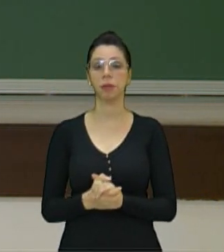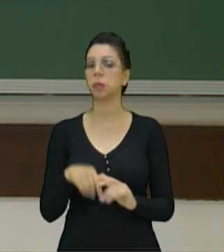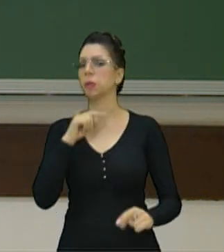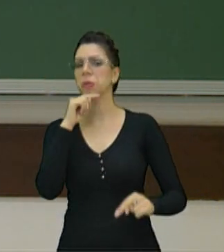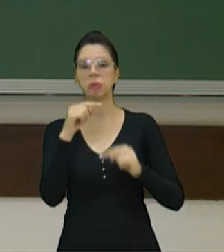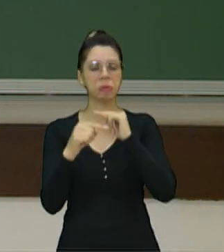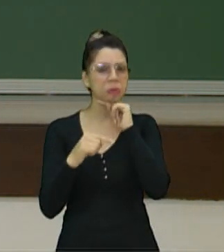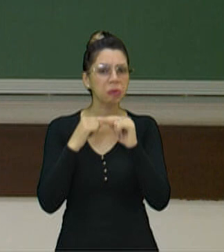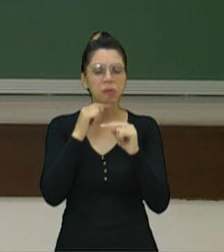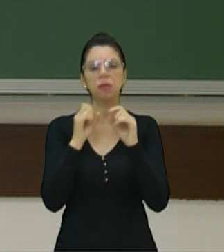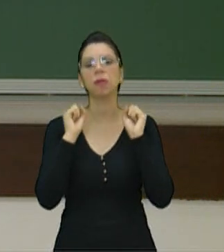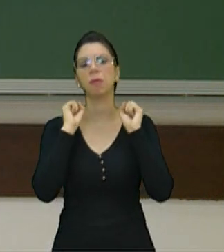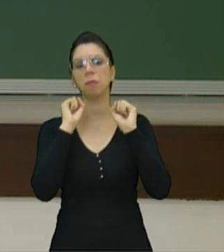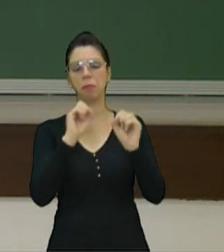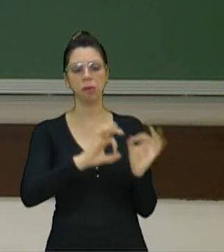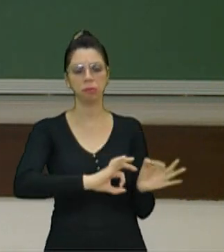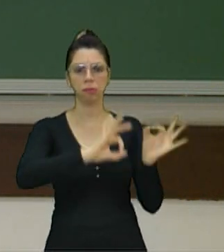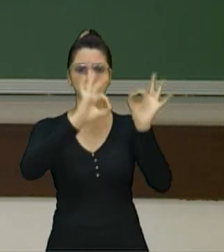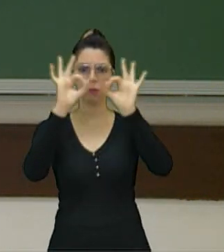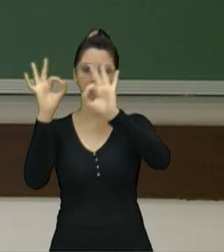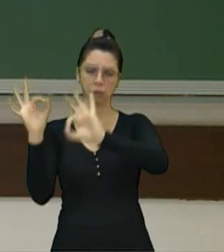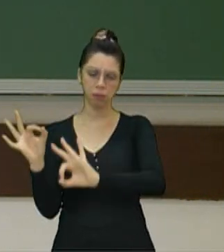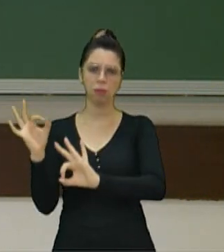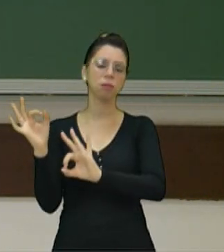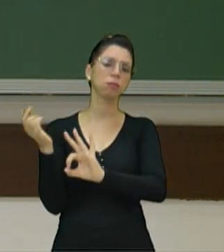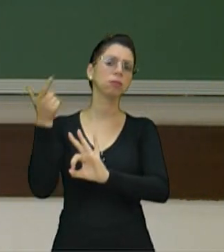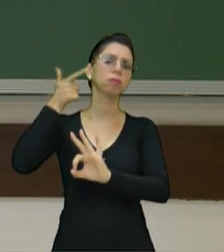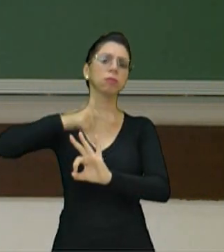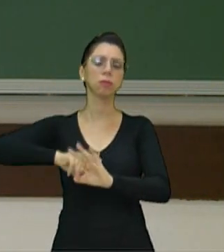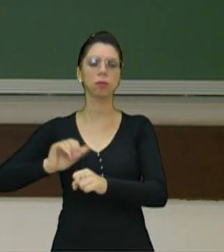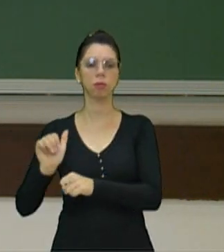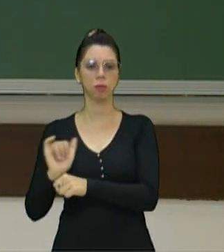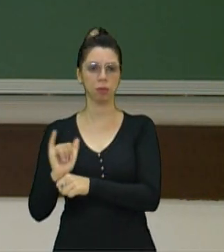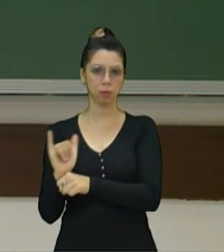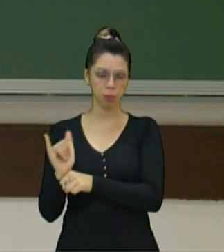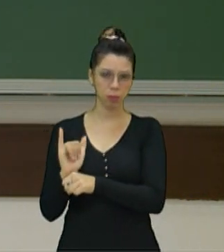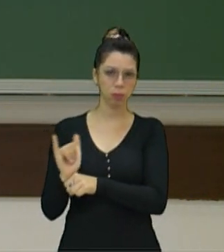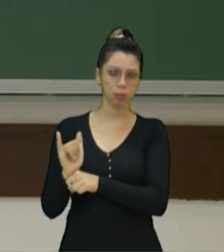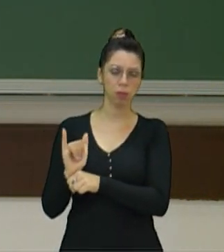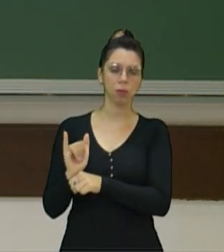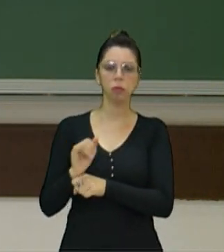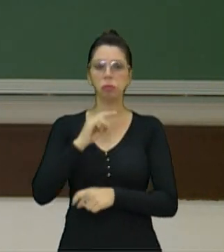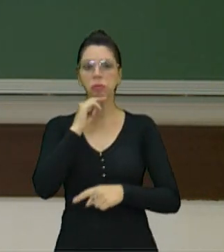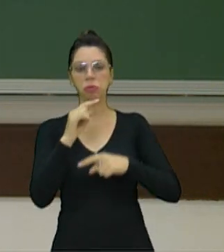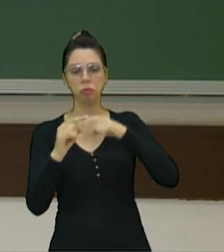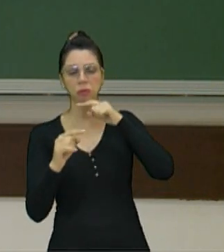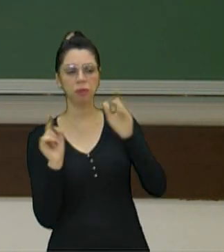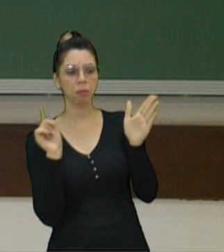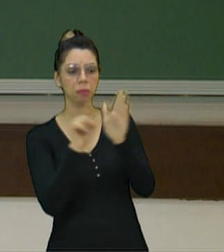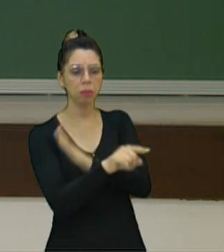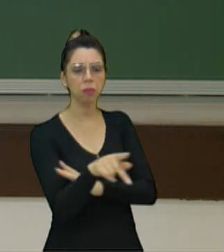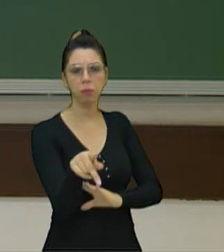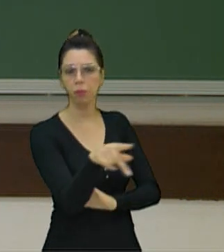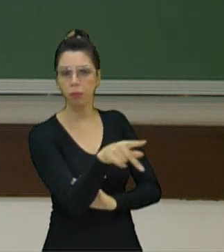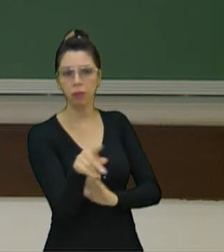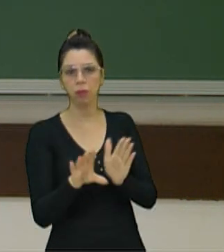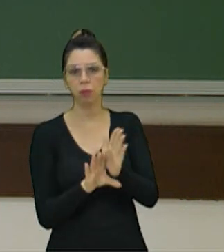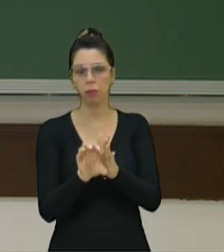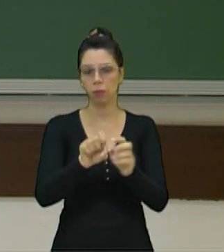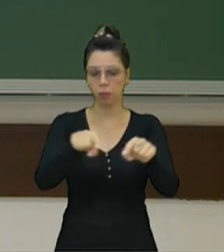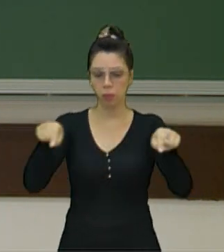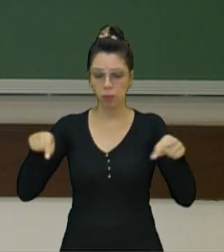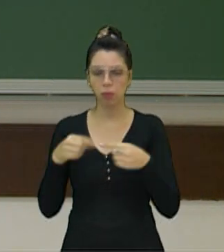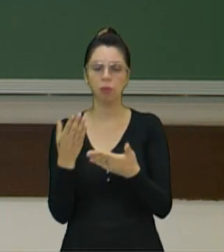Dúvidas que vocês tiverem, vocês podem assistir a aula novamente no YouTube. Tirar dúvida com o seu professor no Google